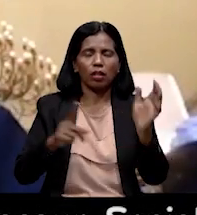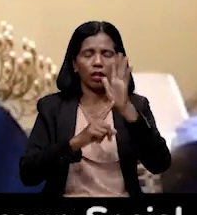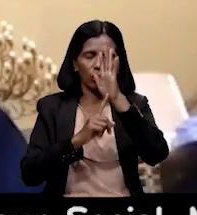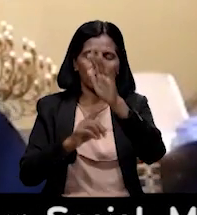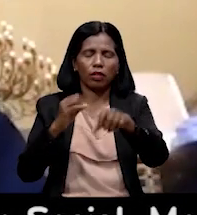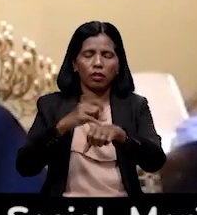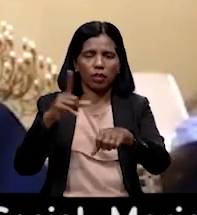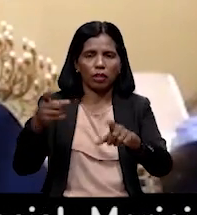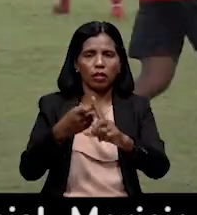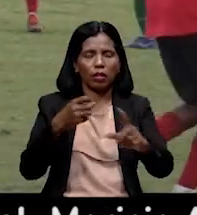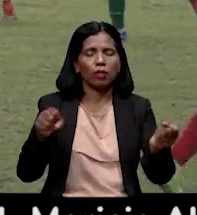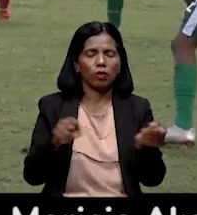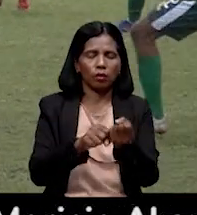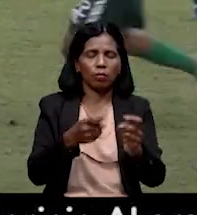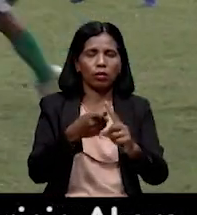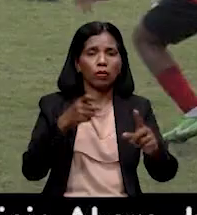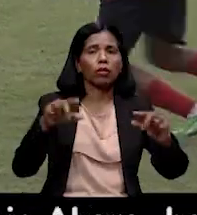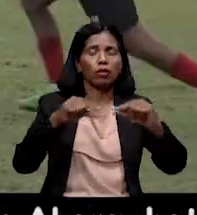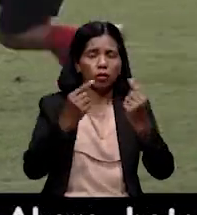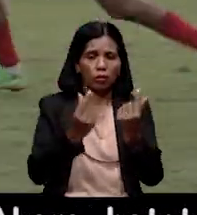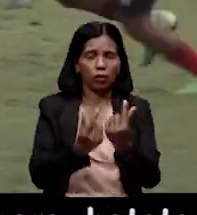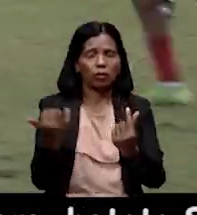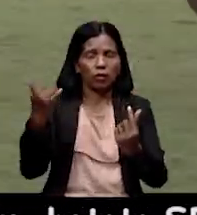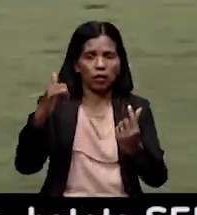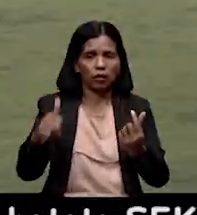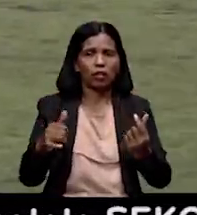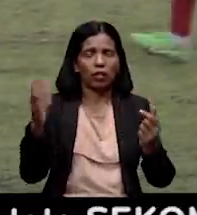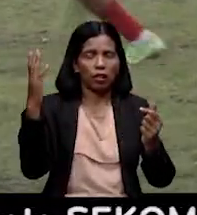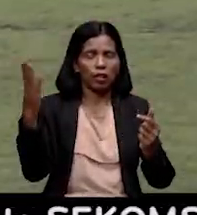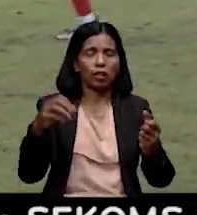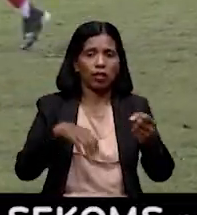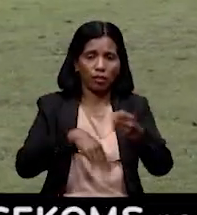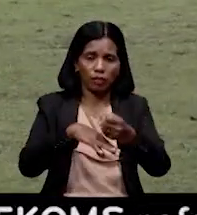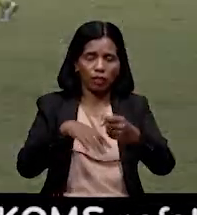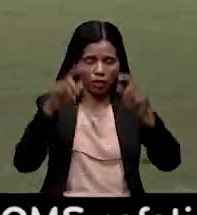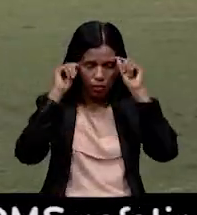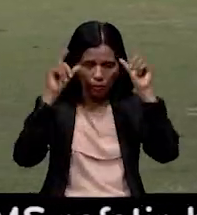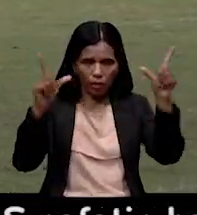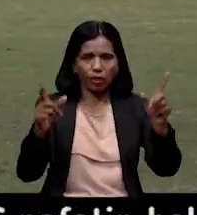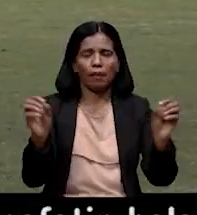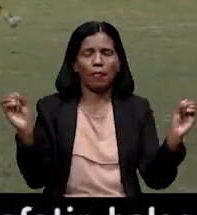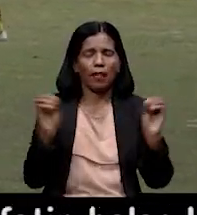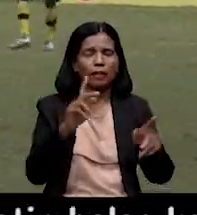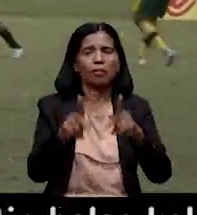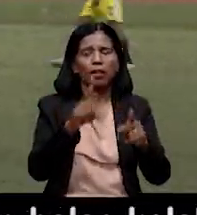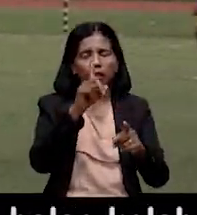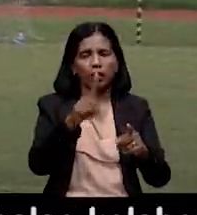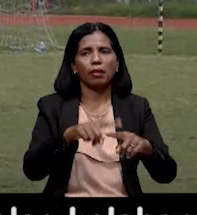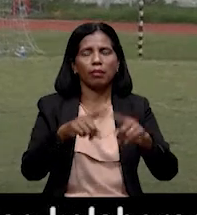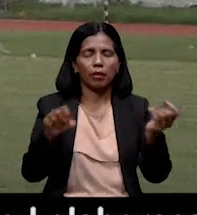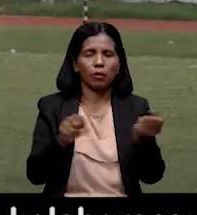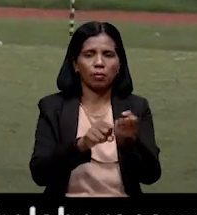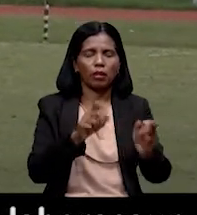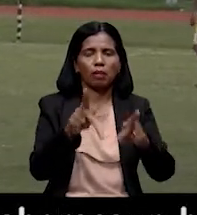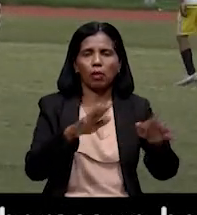Tamba contribuição, o clube Sira neve compete e a Liga Futebol Timor-Leste. Tamba progresso, o futebol, Laos, Ema Idanian, mas contribuição, Ema